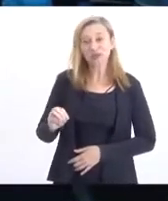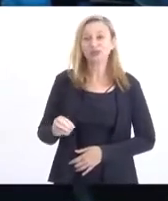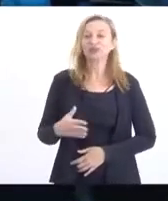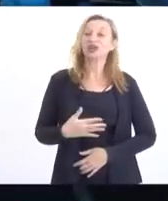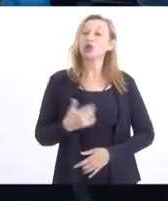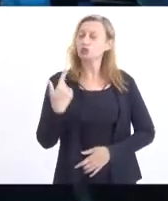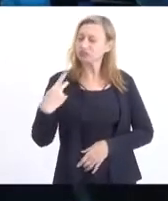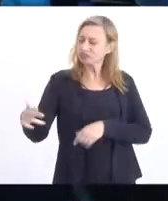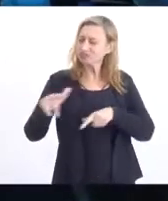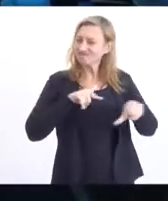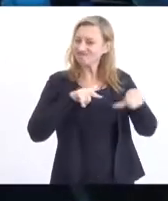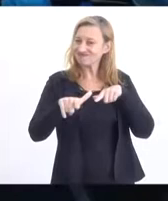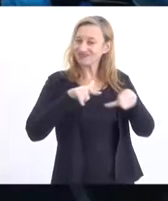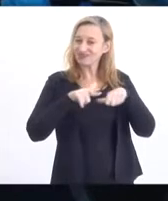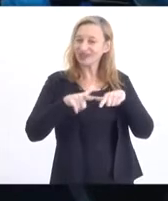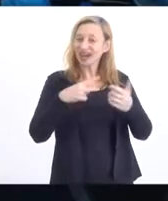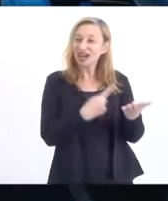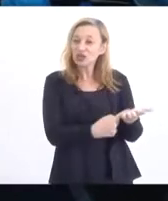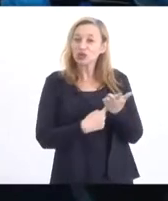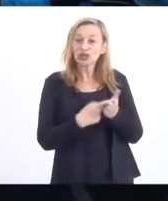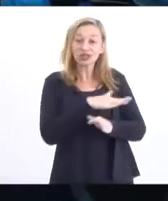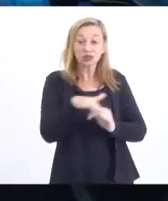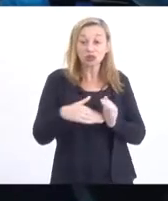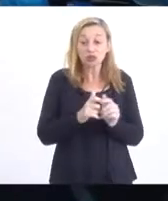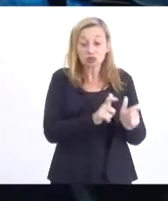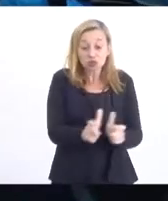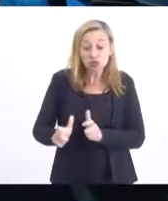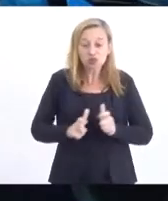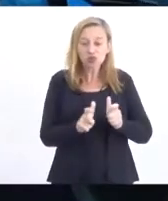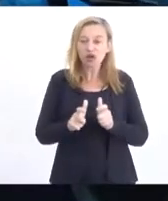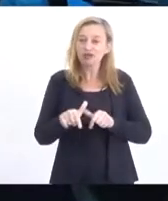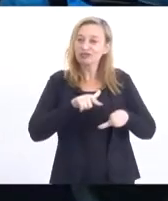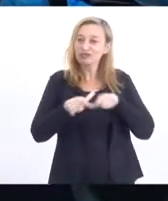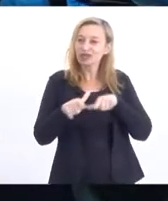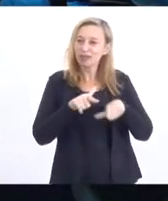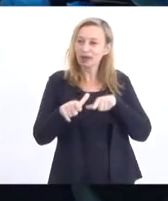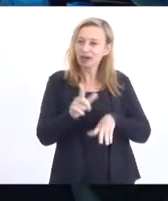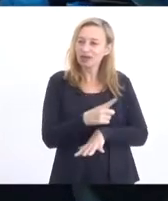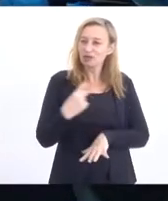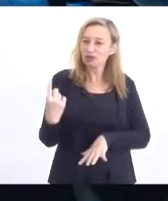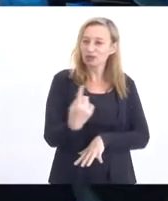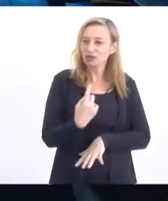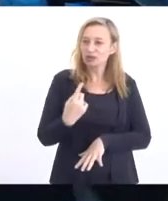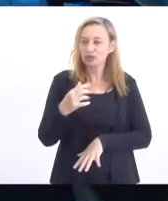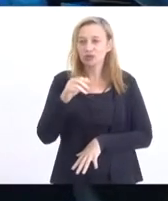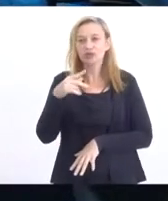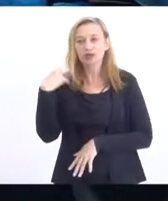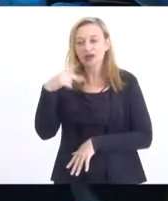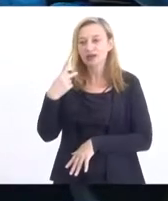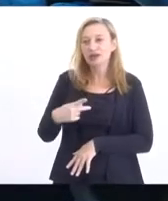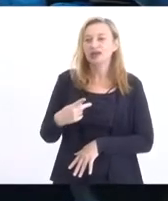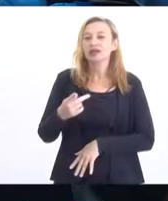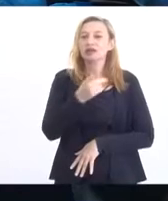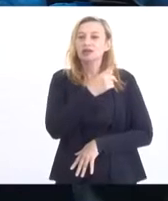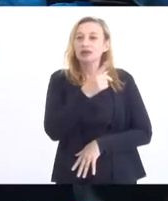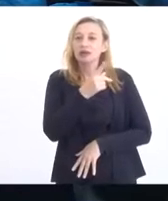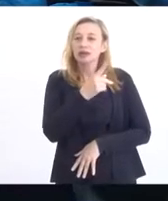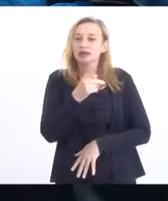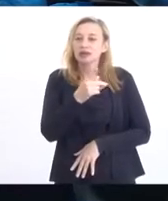seu trabalho ajudando toda a região no trabalho do nosso parlamento. Com a palavra, presidente Sinei